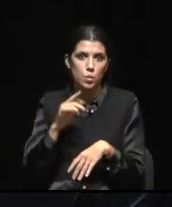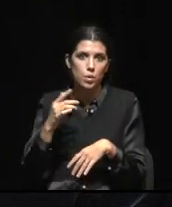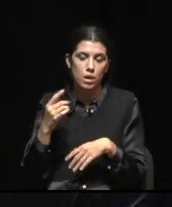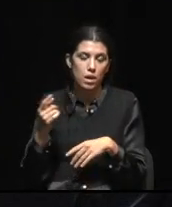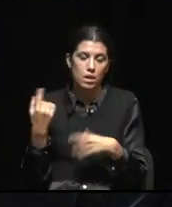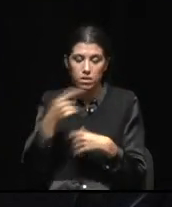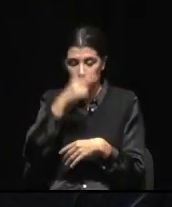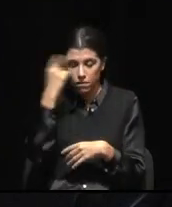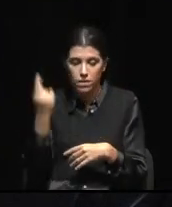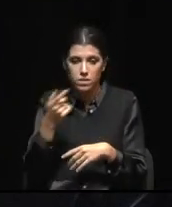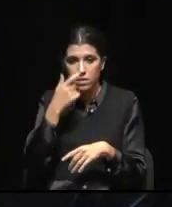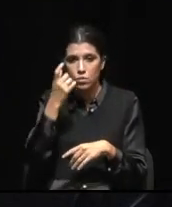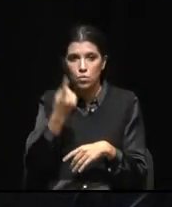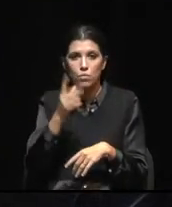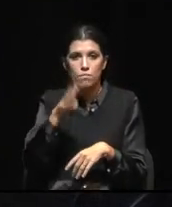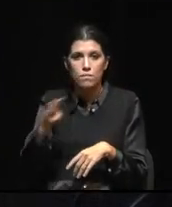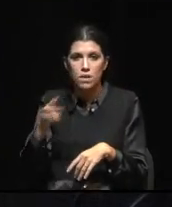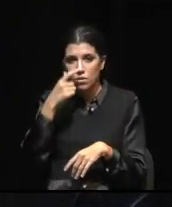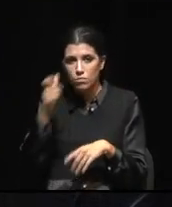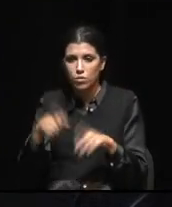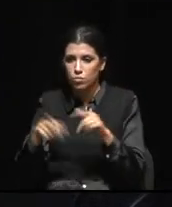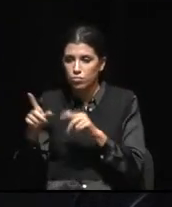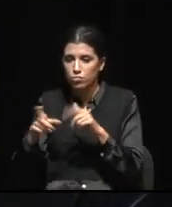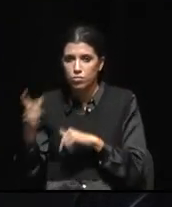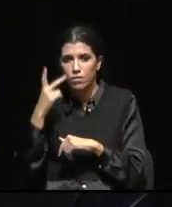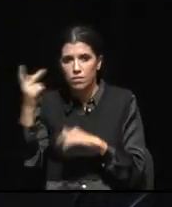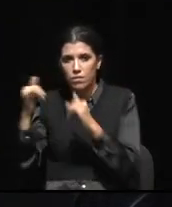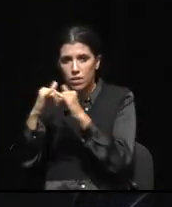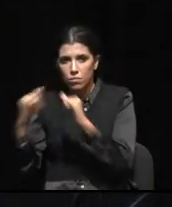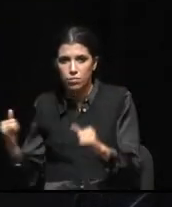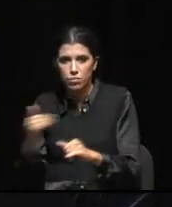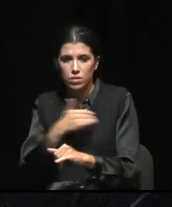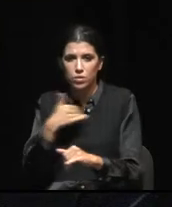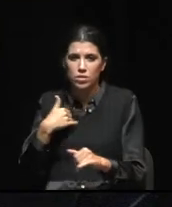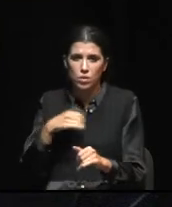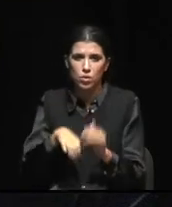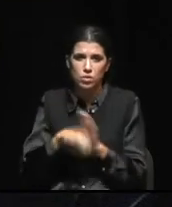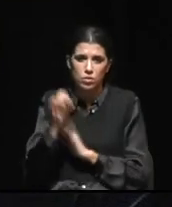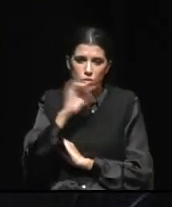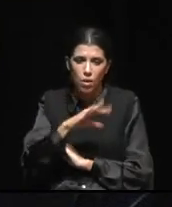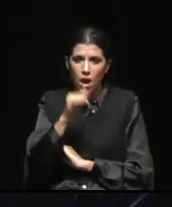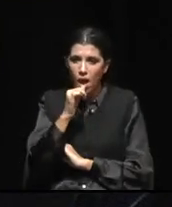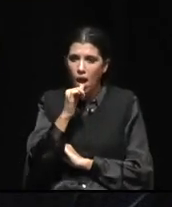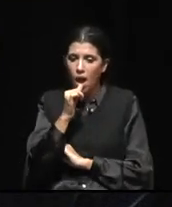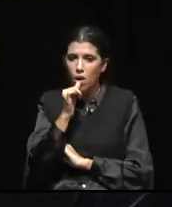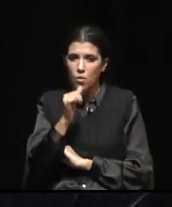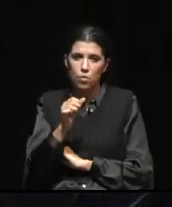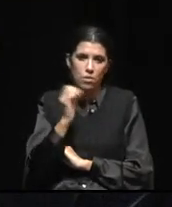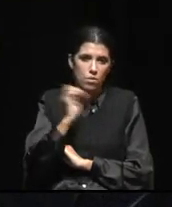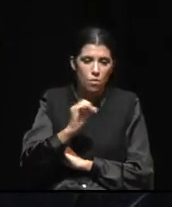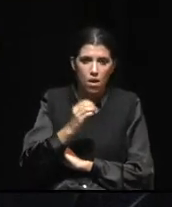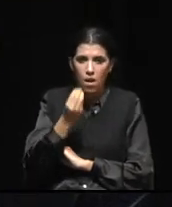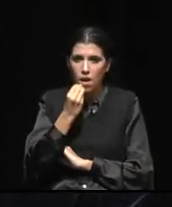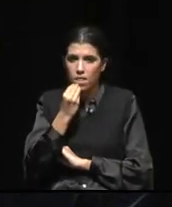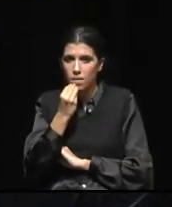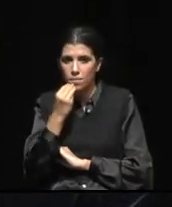milhão de pessoas que são deslocadas a viver em Campos de tendas sem condições de saneamento sem água potável sem acesso alimentos sem acesso a Serviços